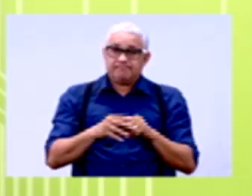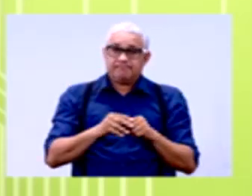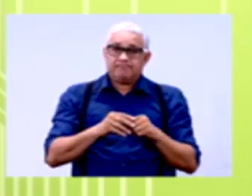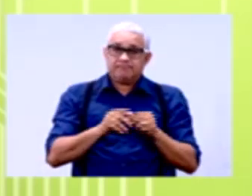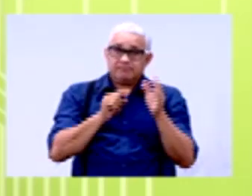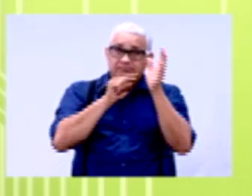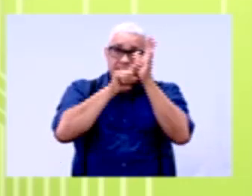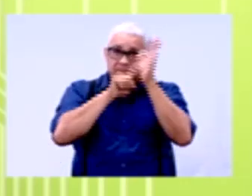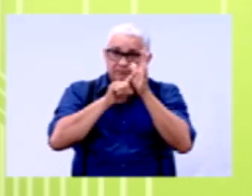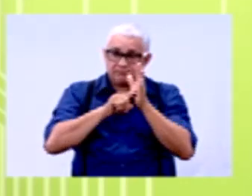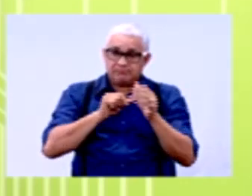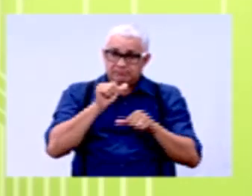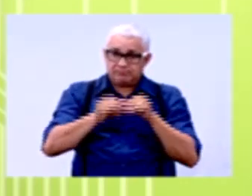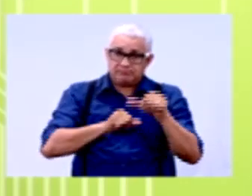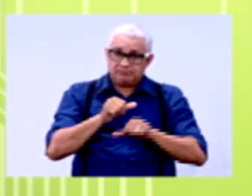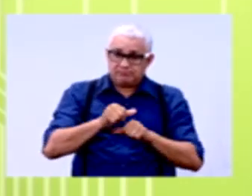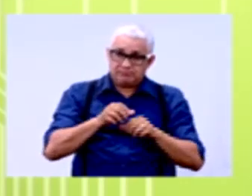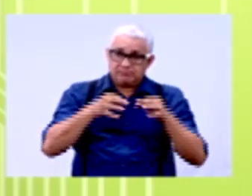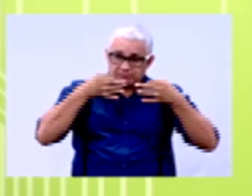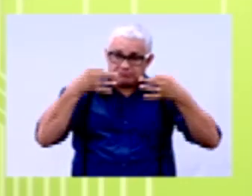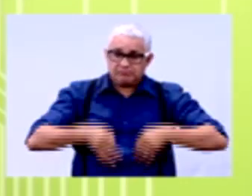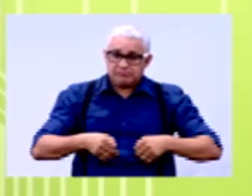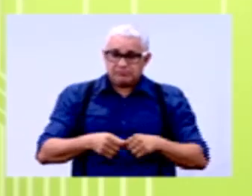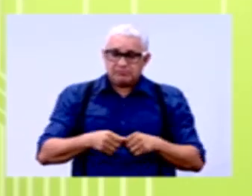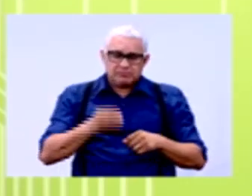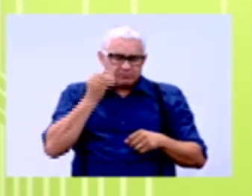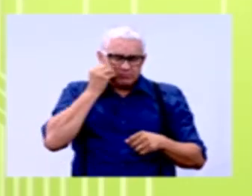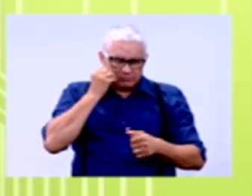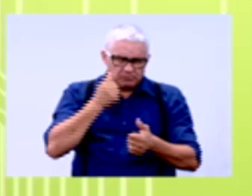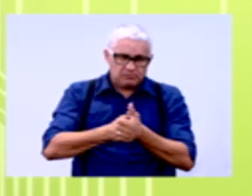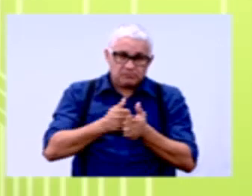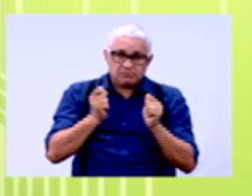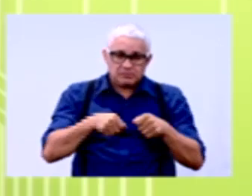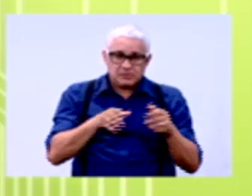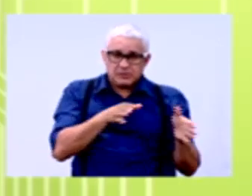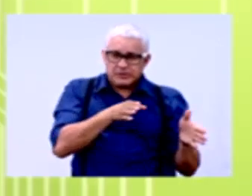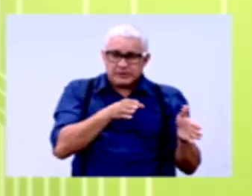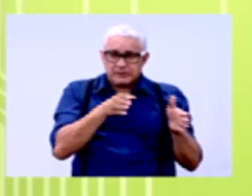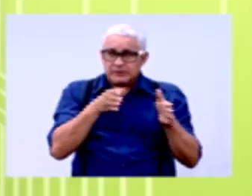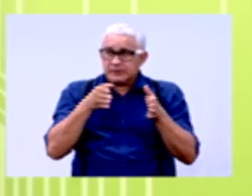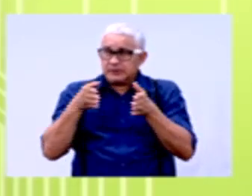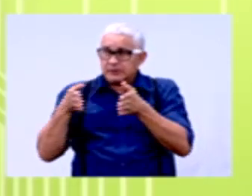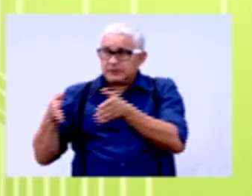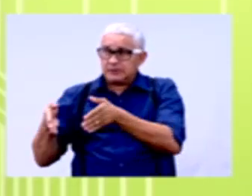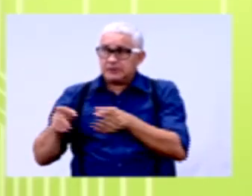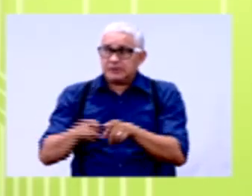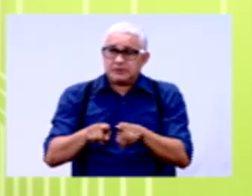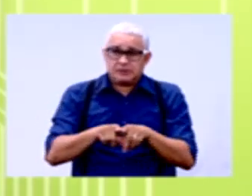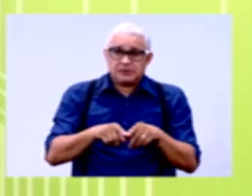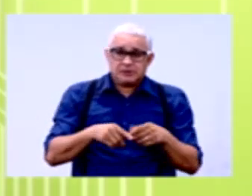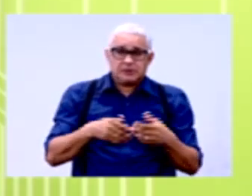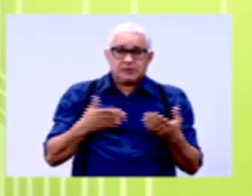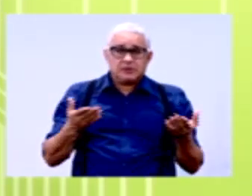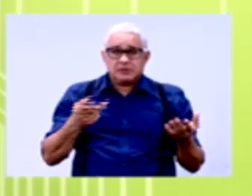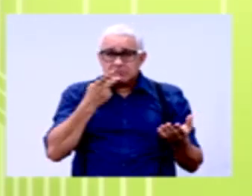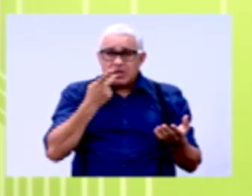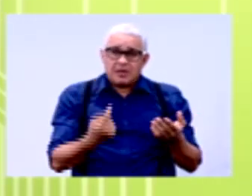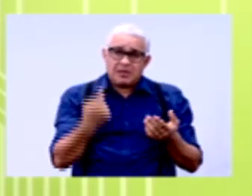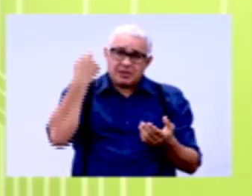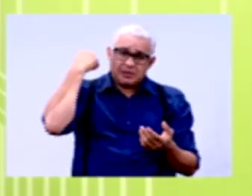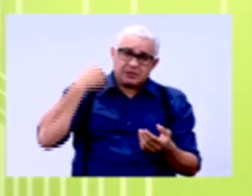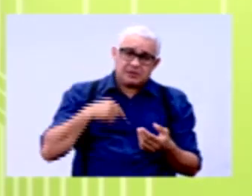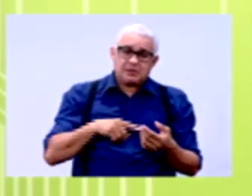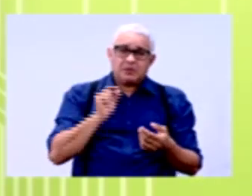alteração correta, né? Mas tentem seguir aquele procedimento que a gente tem feito e que a gente acabou de falar aqui também sobre esses